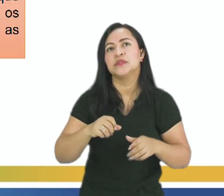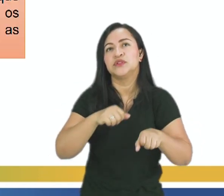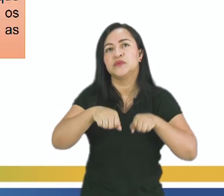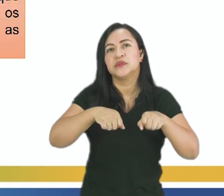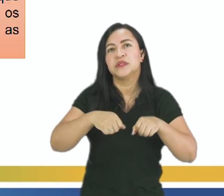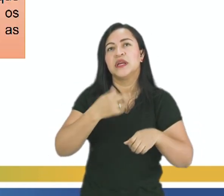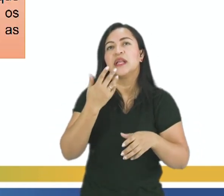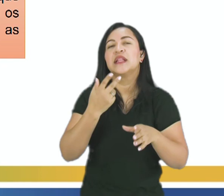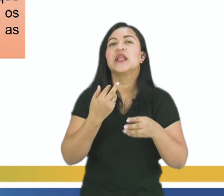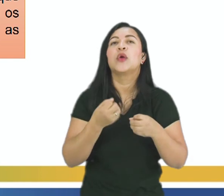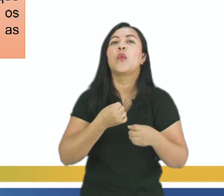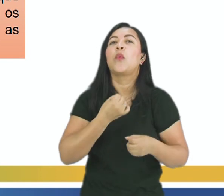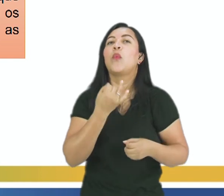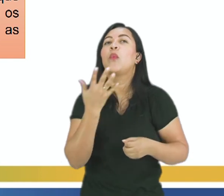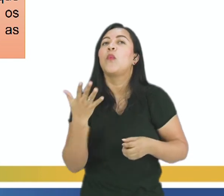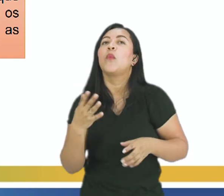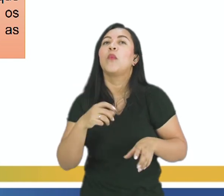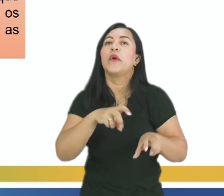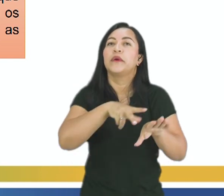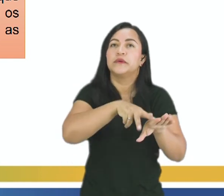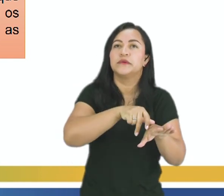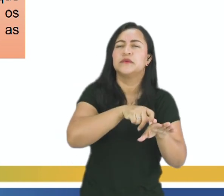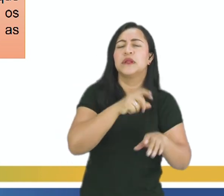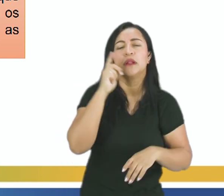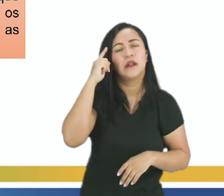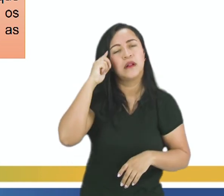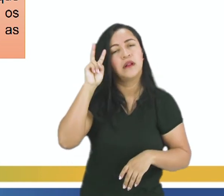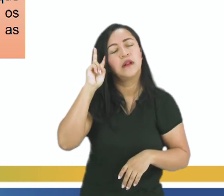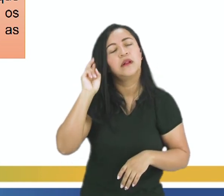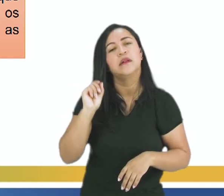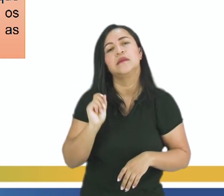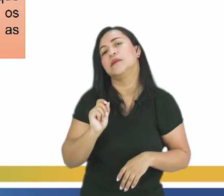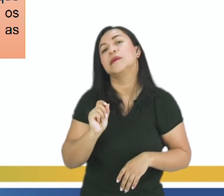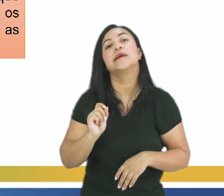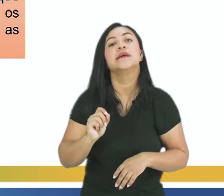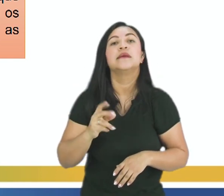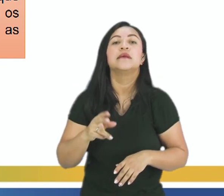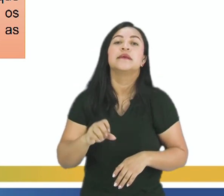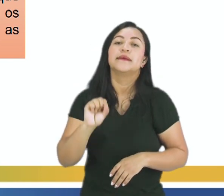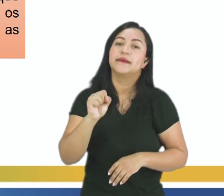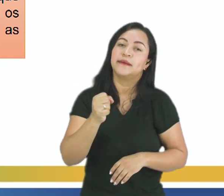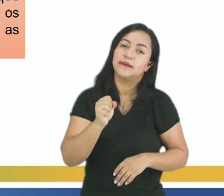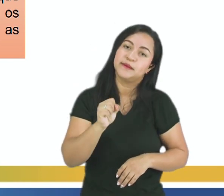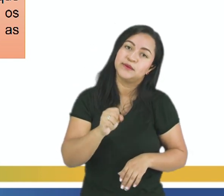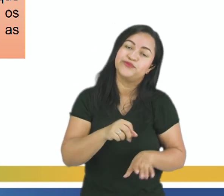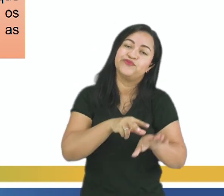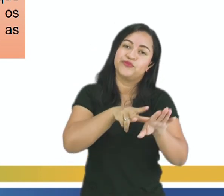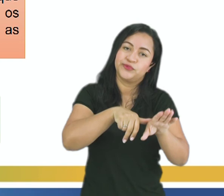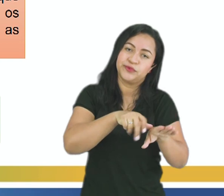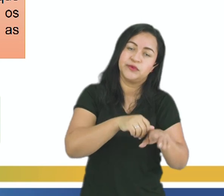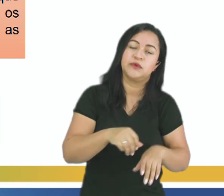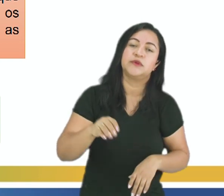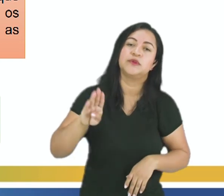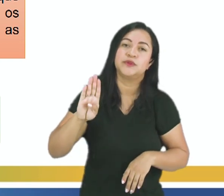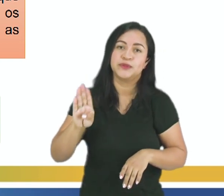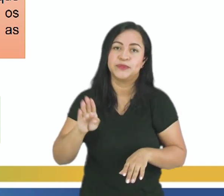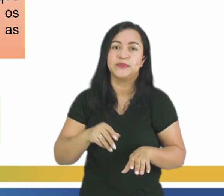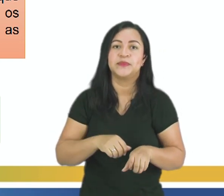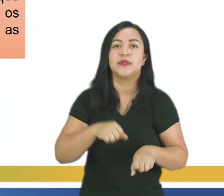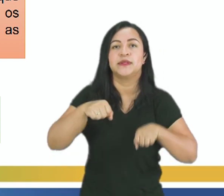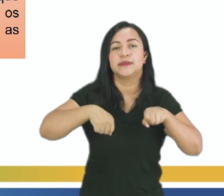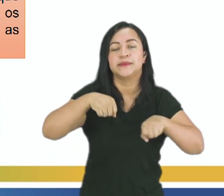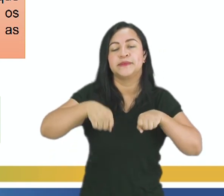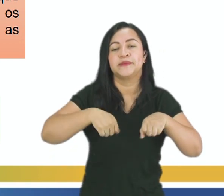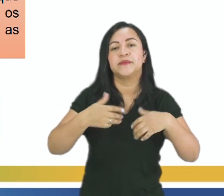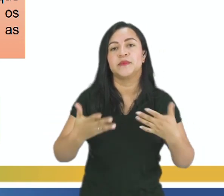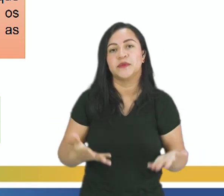skate. Então, lembre-se que nós aí chamamos, né, de S os skates e de B as bicicletas, né?